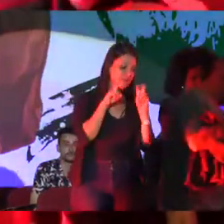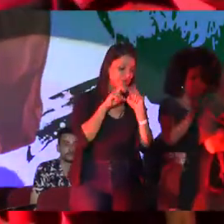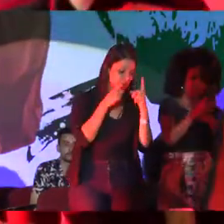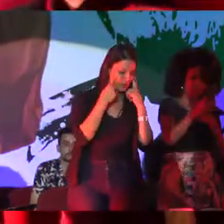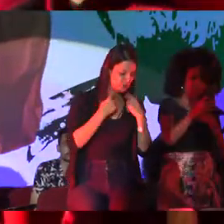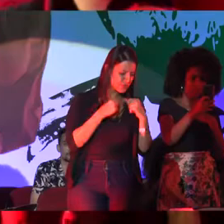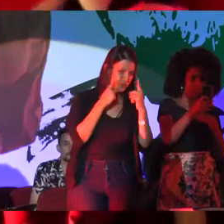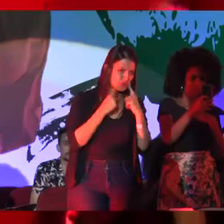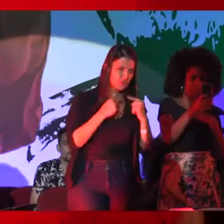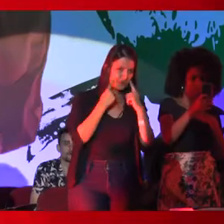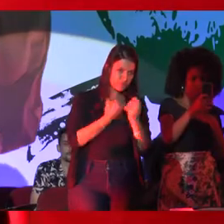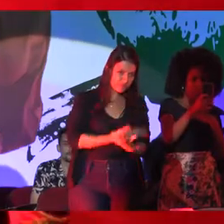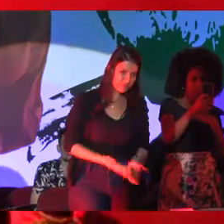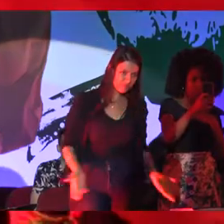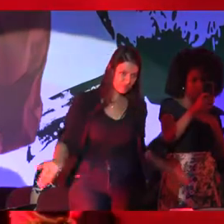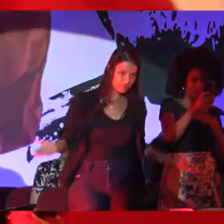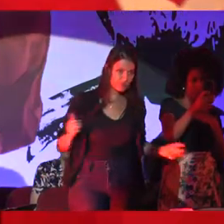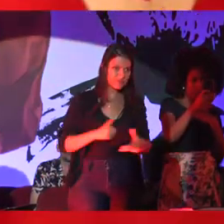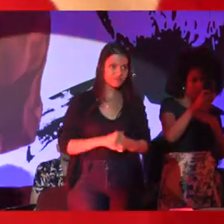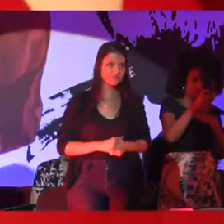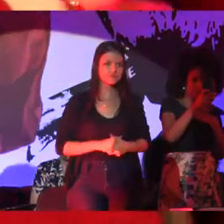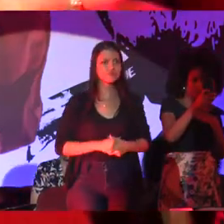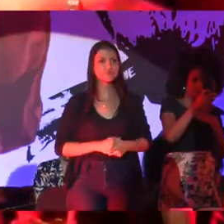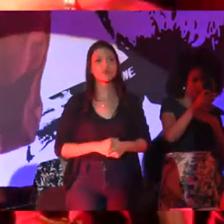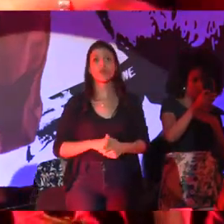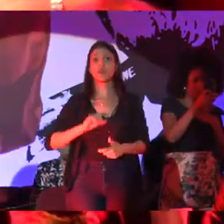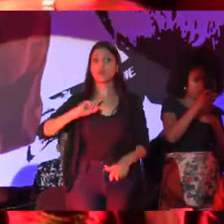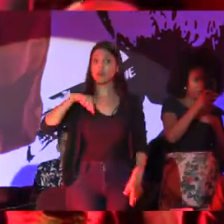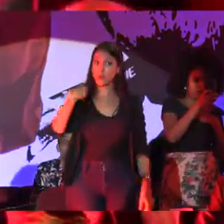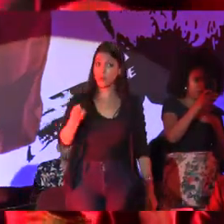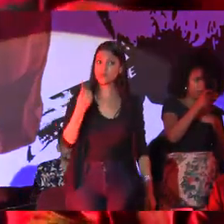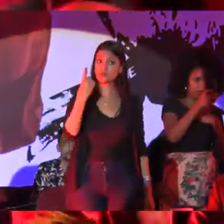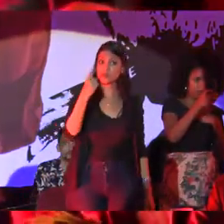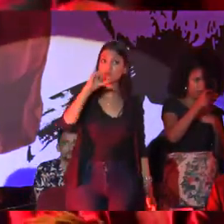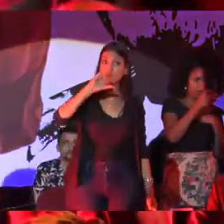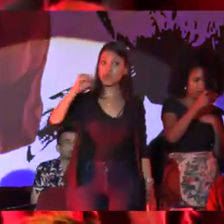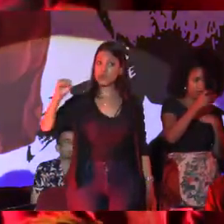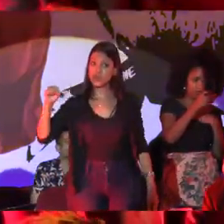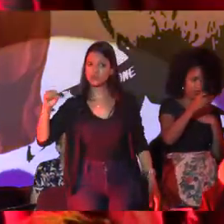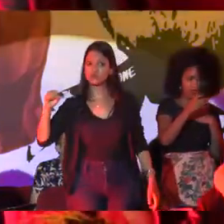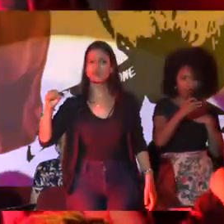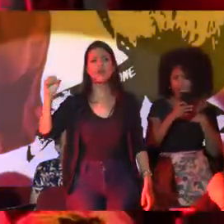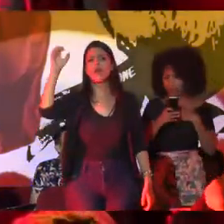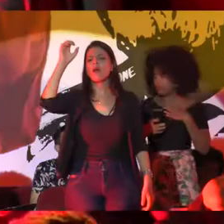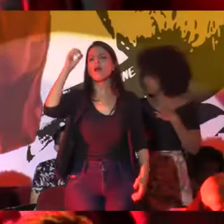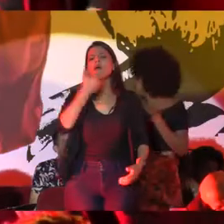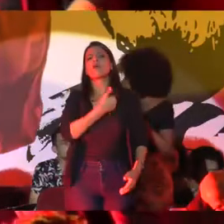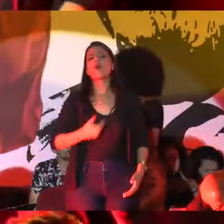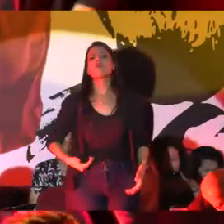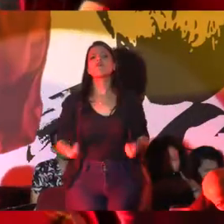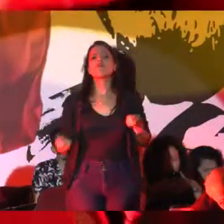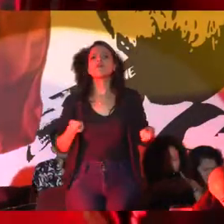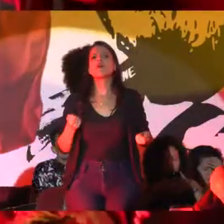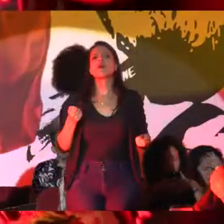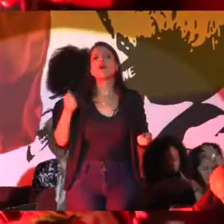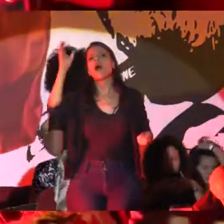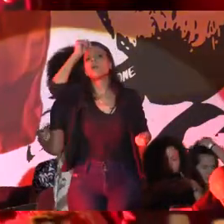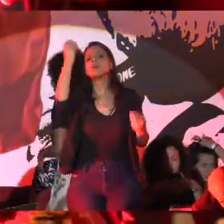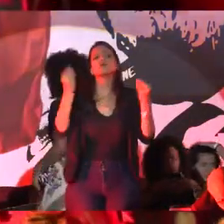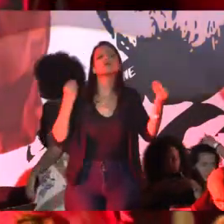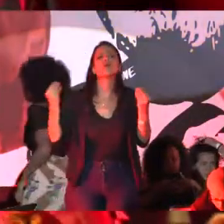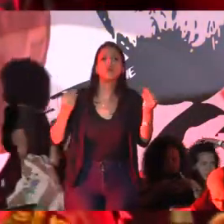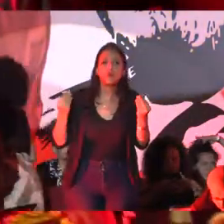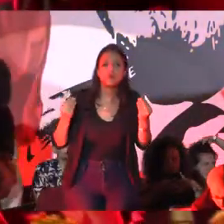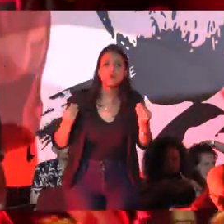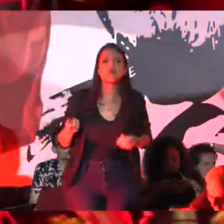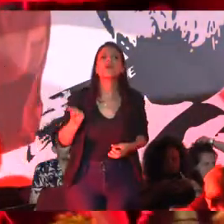a derrota sobre nossas bandeiras. 88. Como aprender a governar? A desenhar em cada passo,